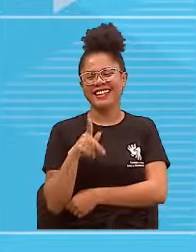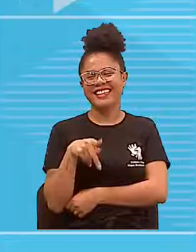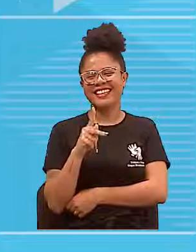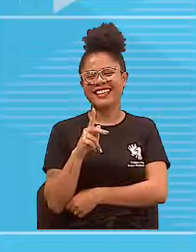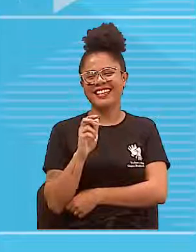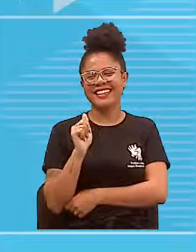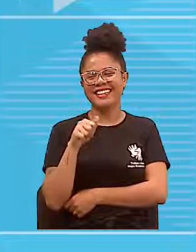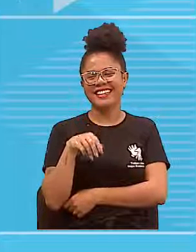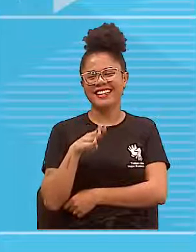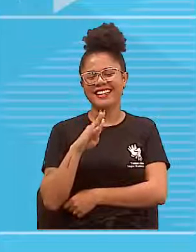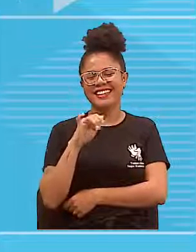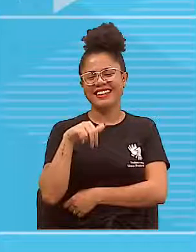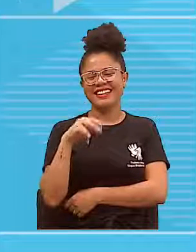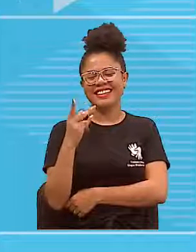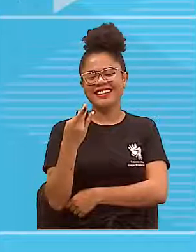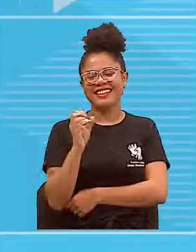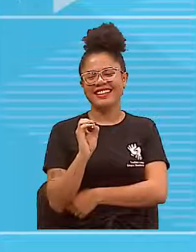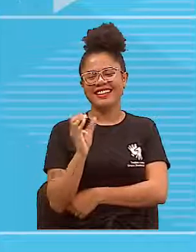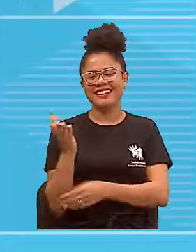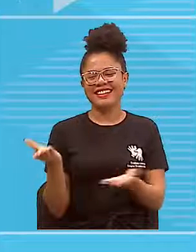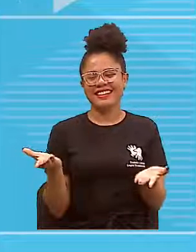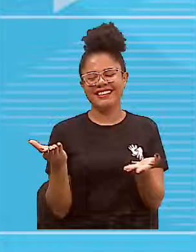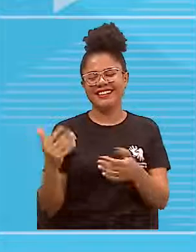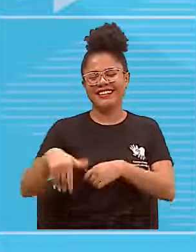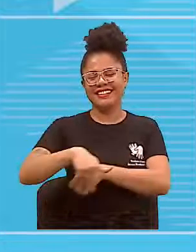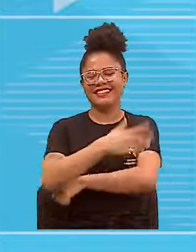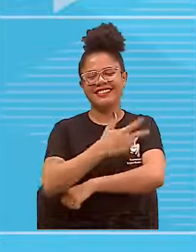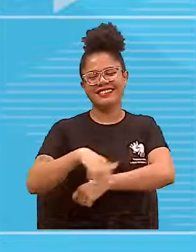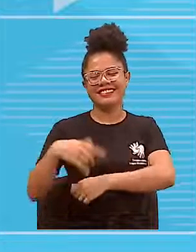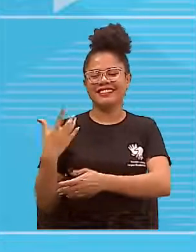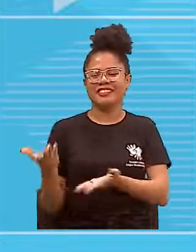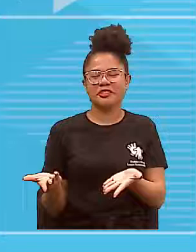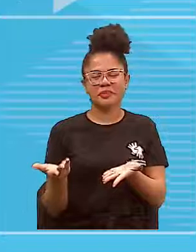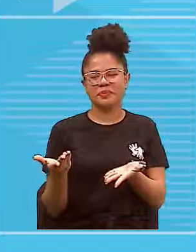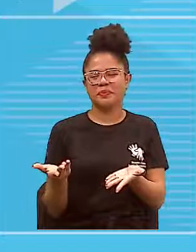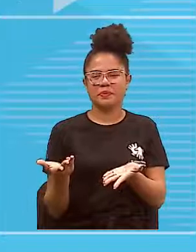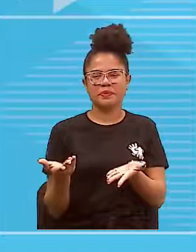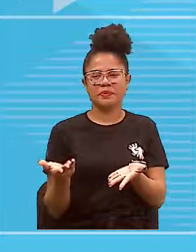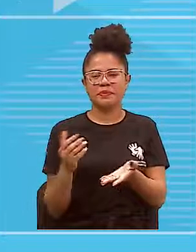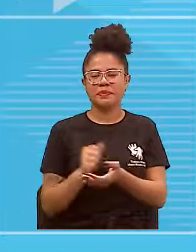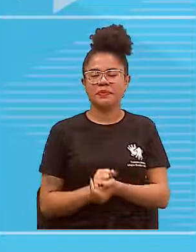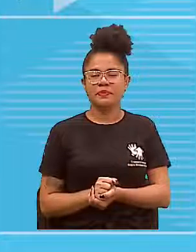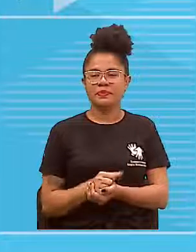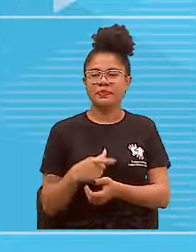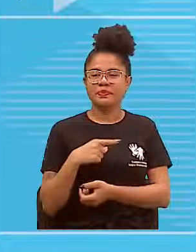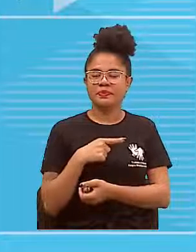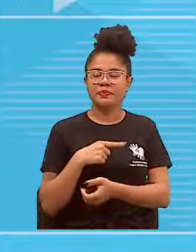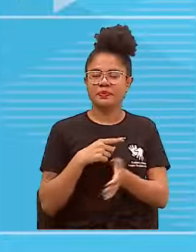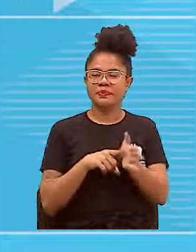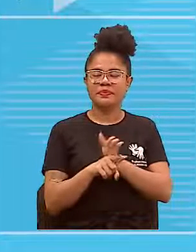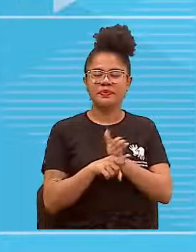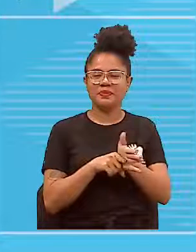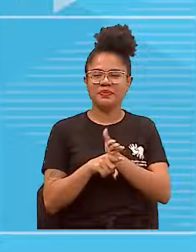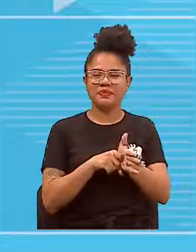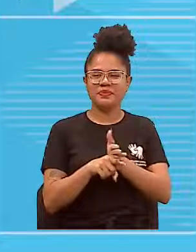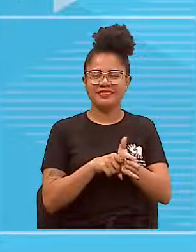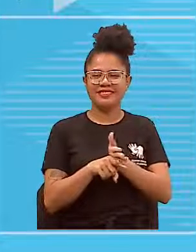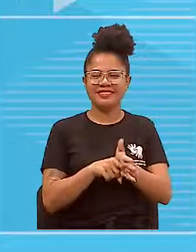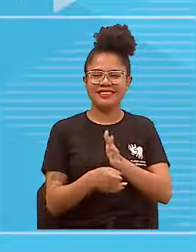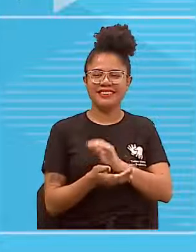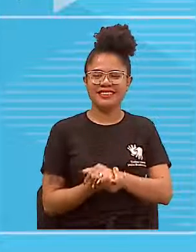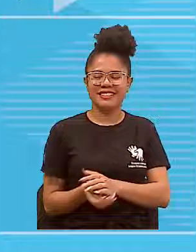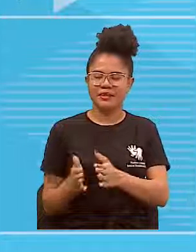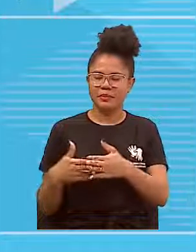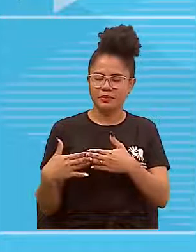No Jocambinho. E imagine aí que ela faz um levantamento estatístico. Ela pede